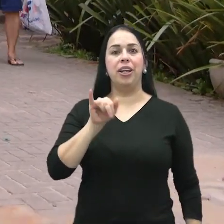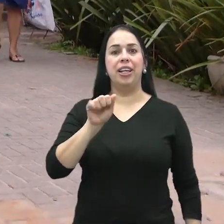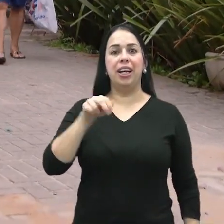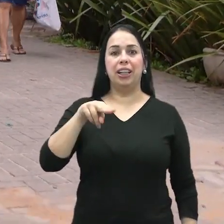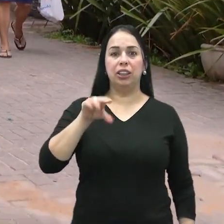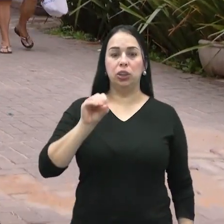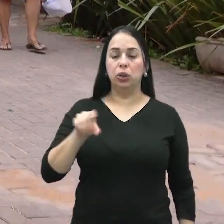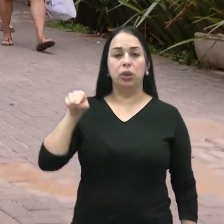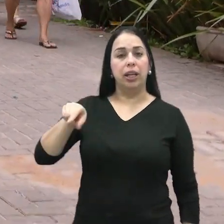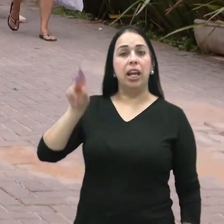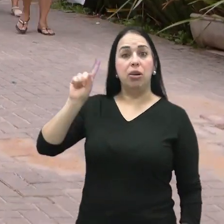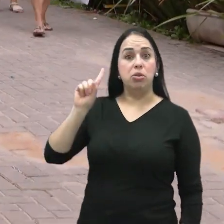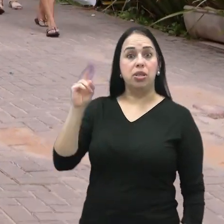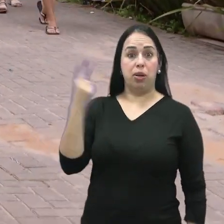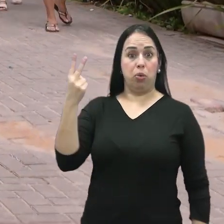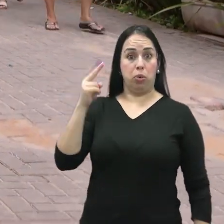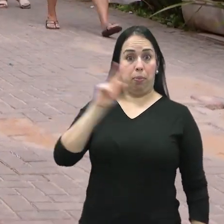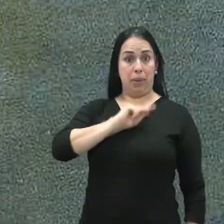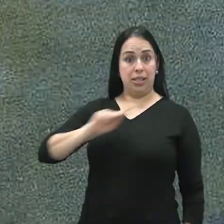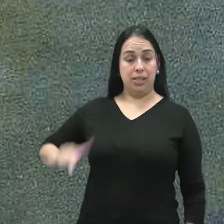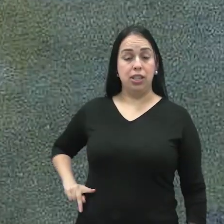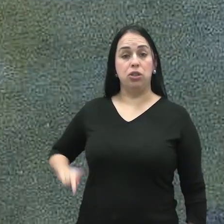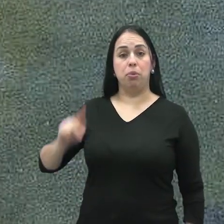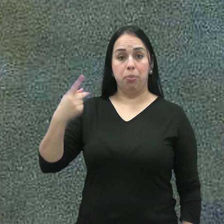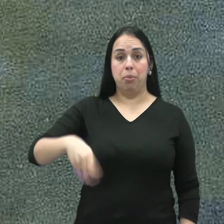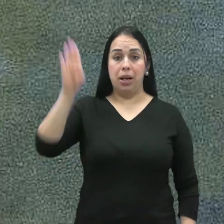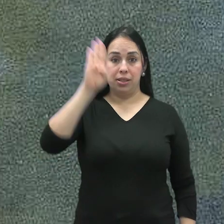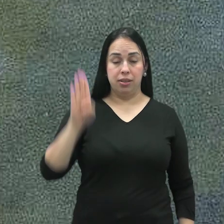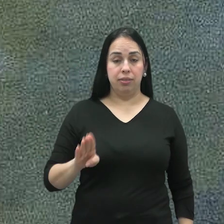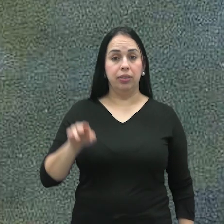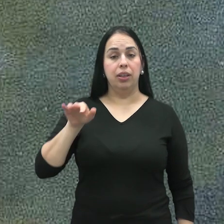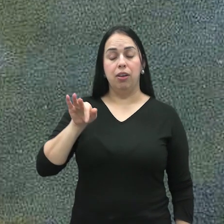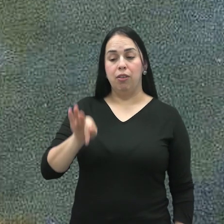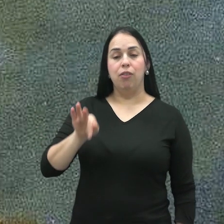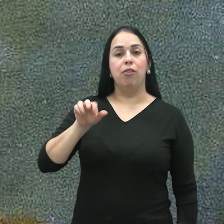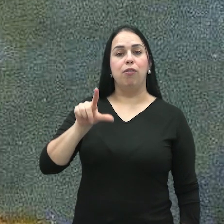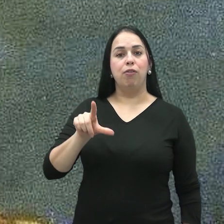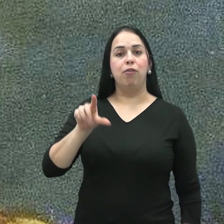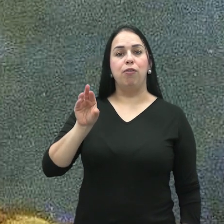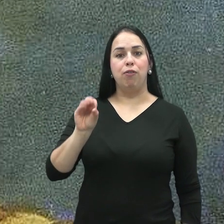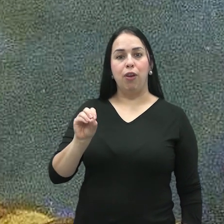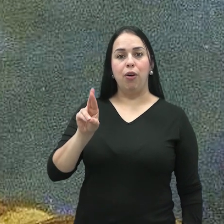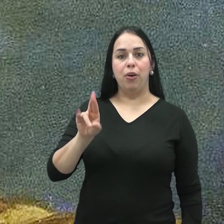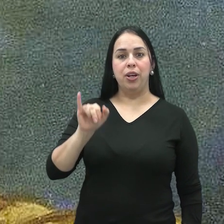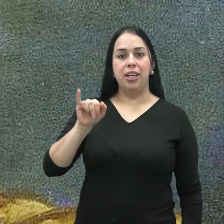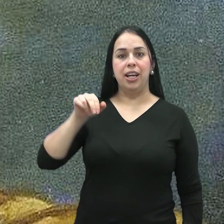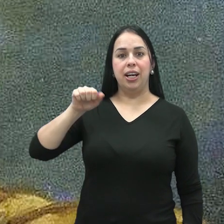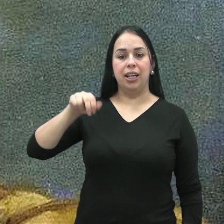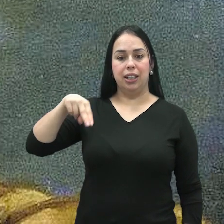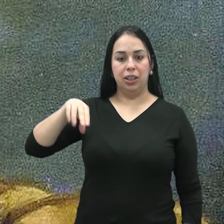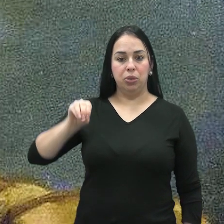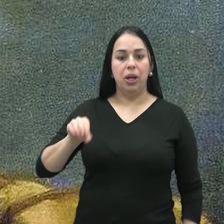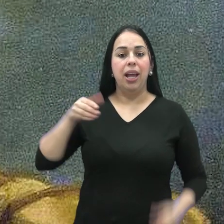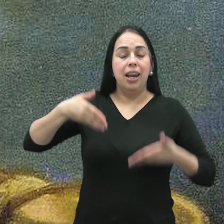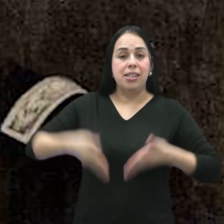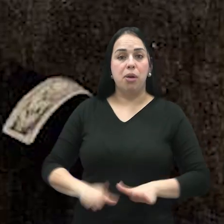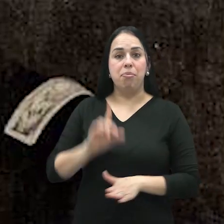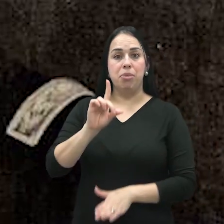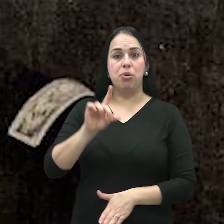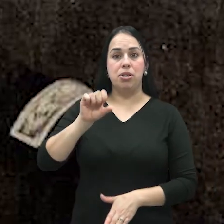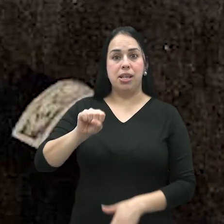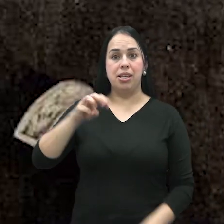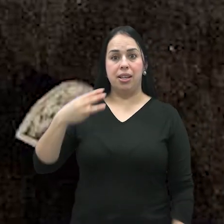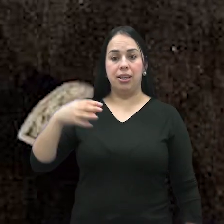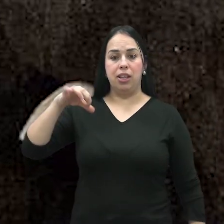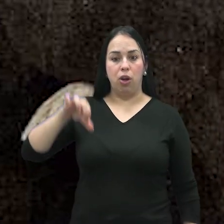e o segundo presidente do Brasil. Floriano Vieira Peixoto nasceu em 1839 em Alagoas.